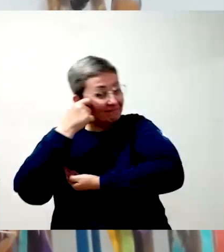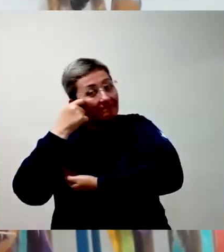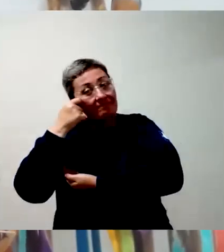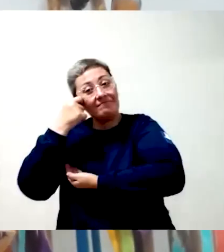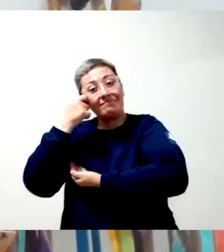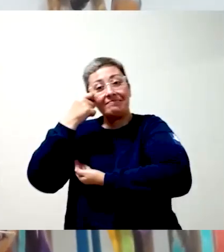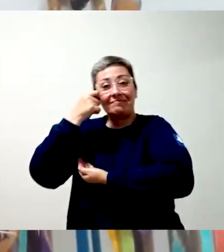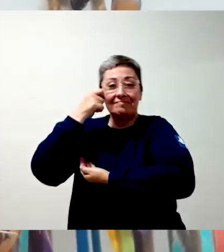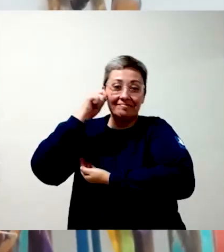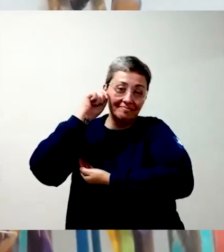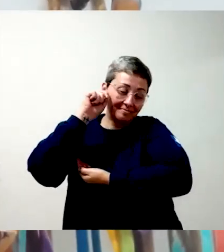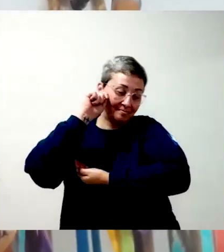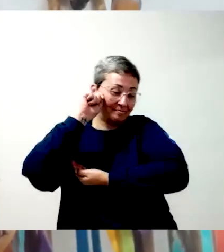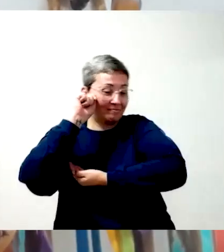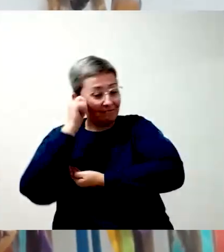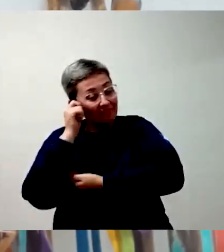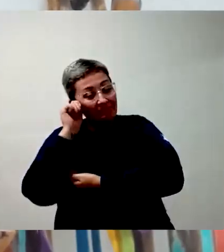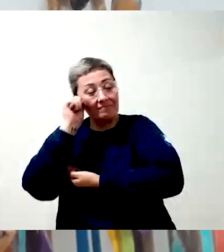negrito,